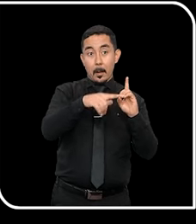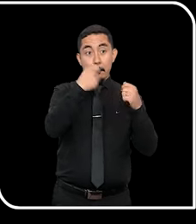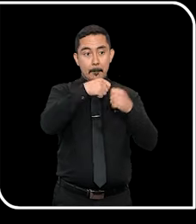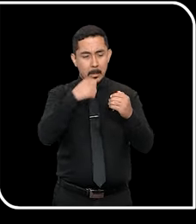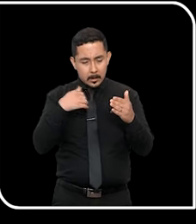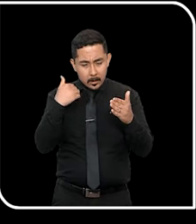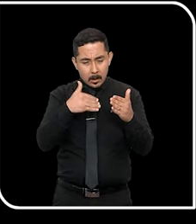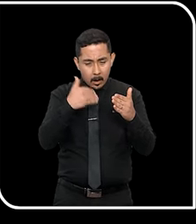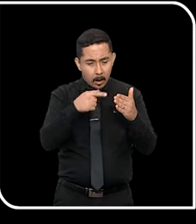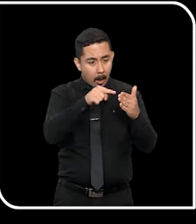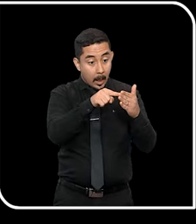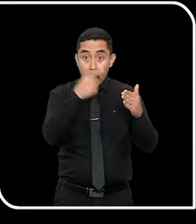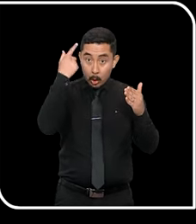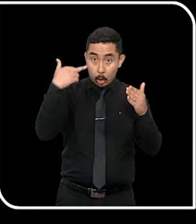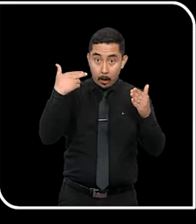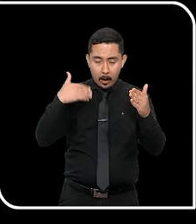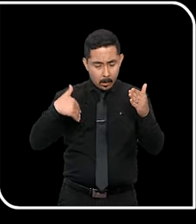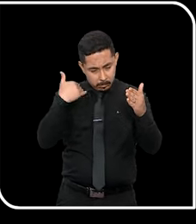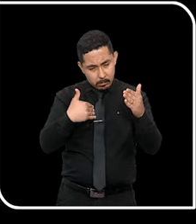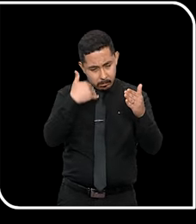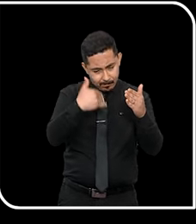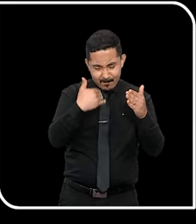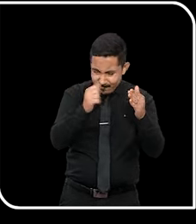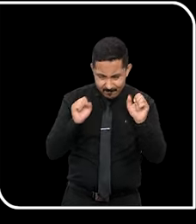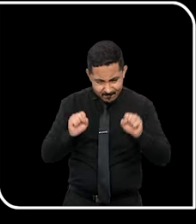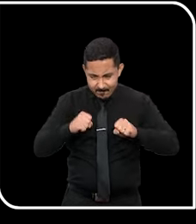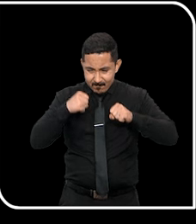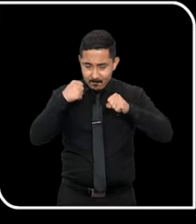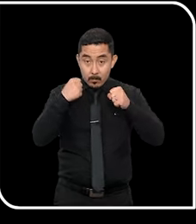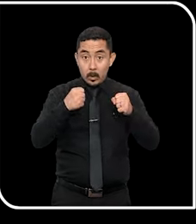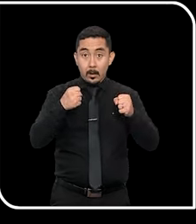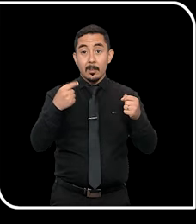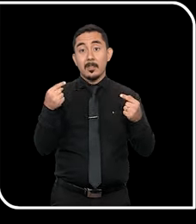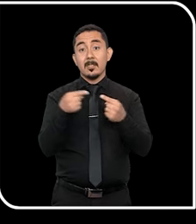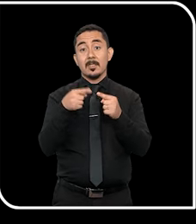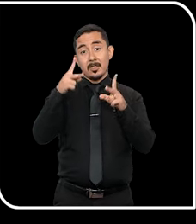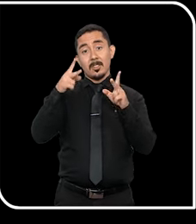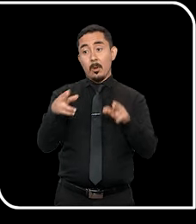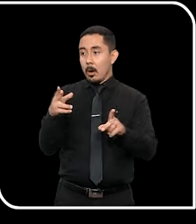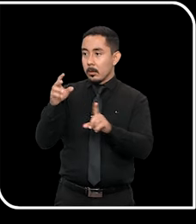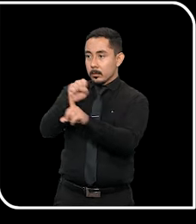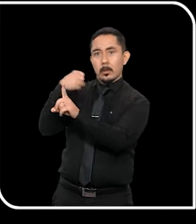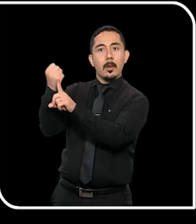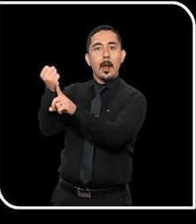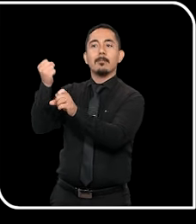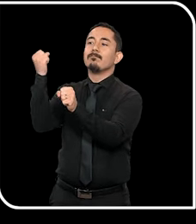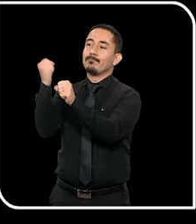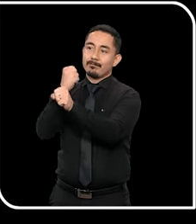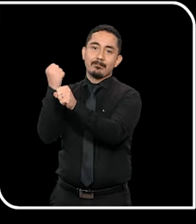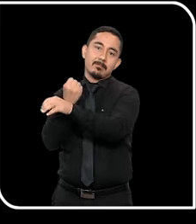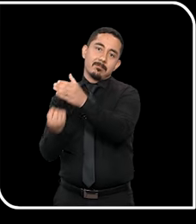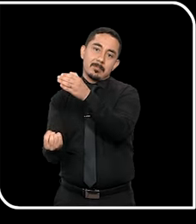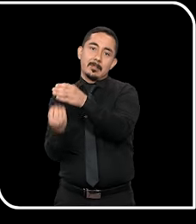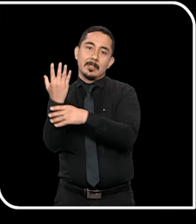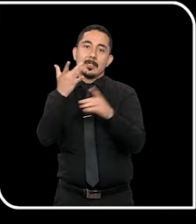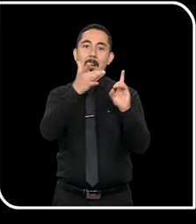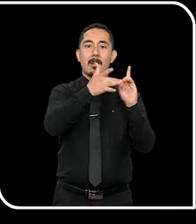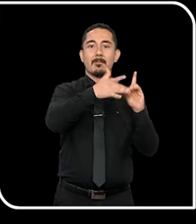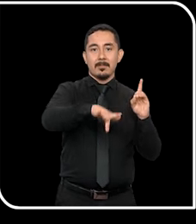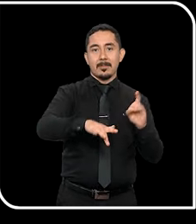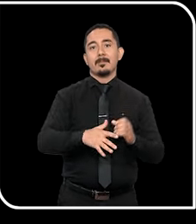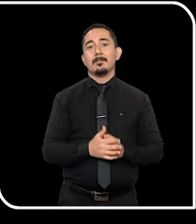possível dessa normalidade que ela instituiu então isso é uma construção social e se a gente construiu a gente pode